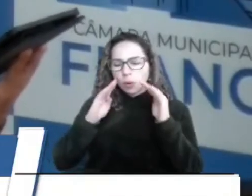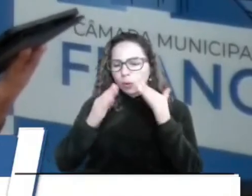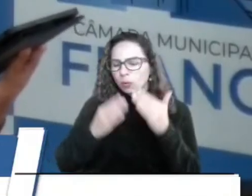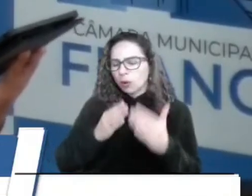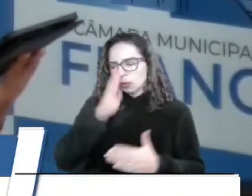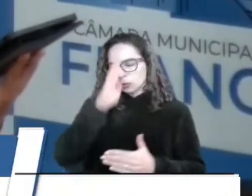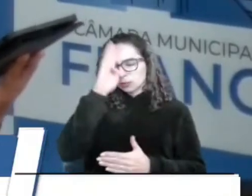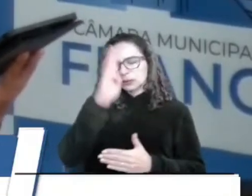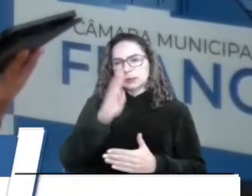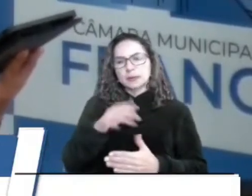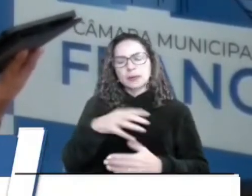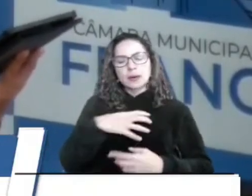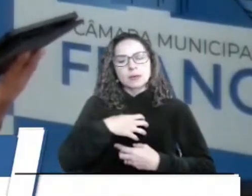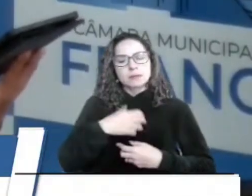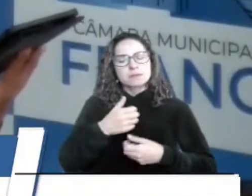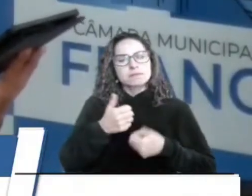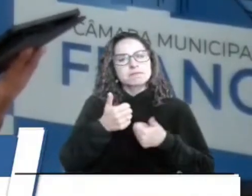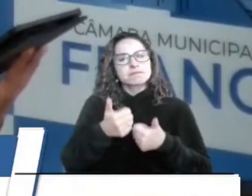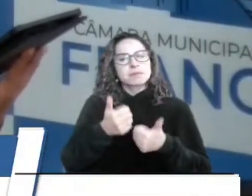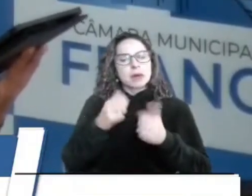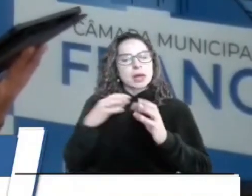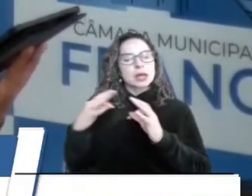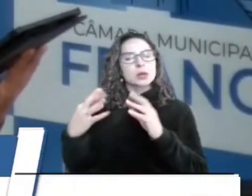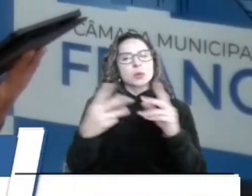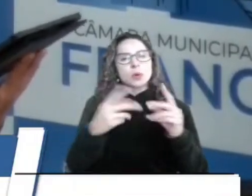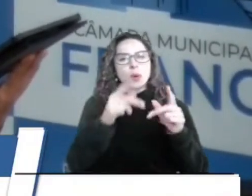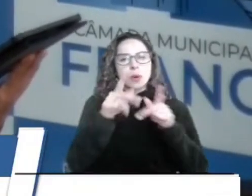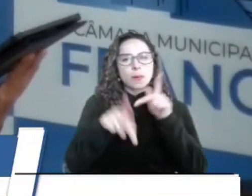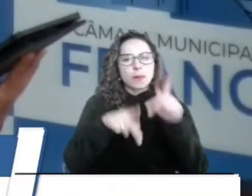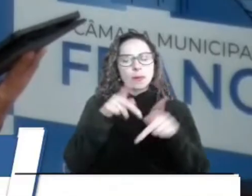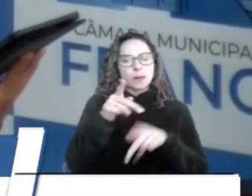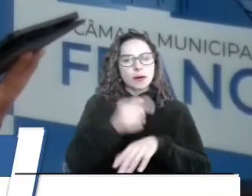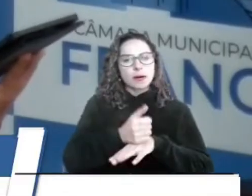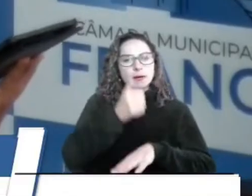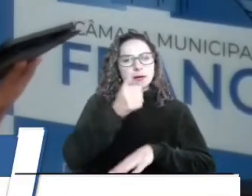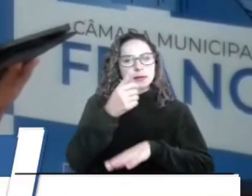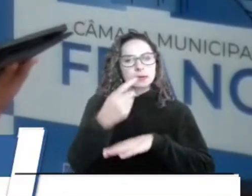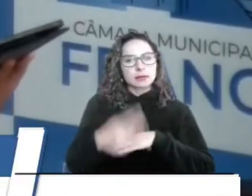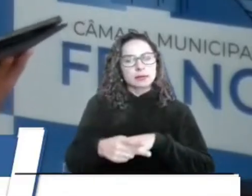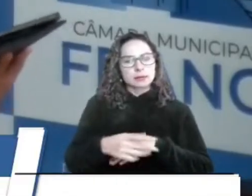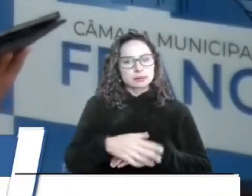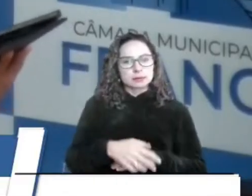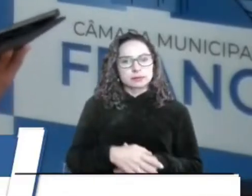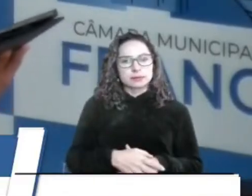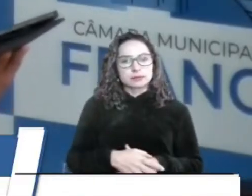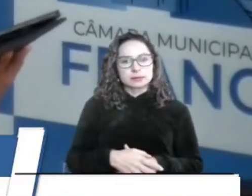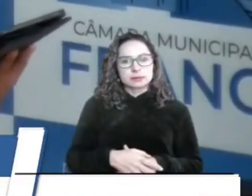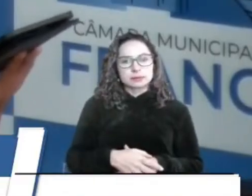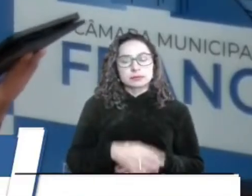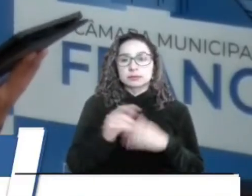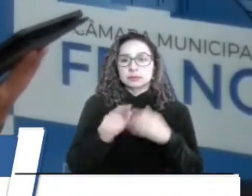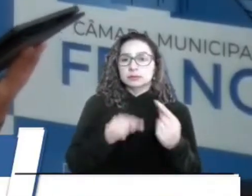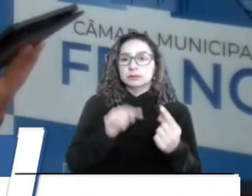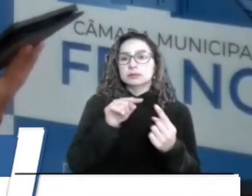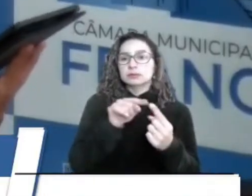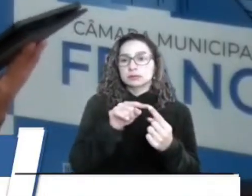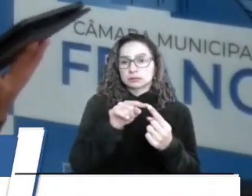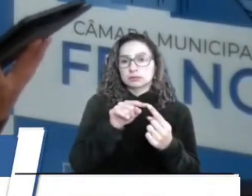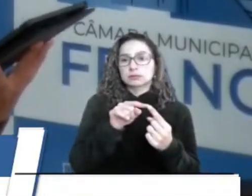no bem-estar de toda a população francana. E para isso